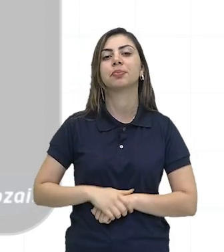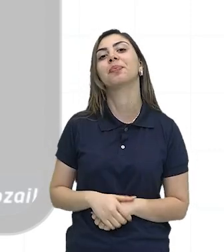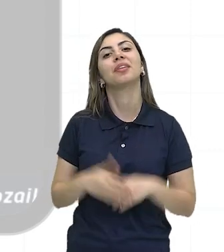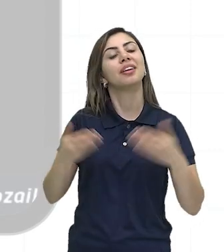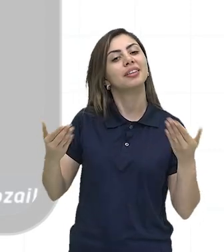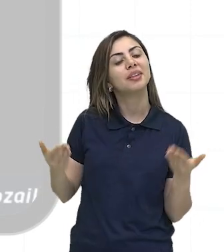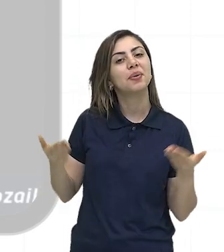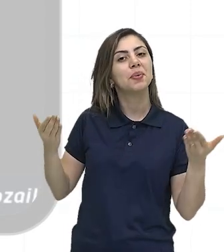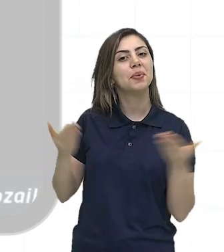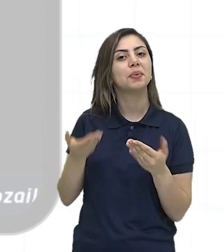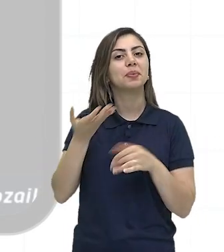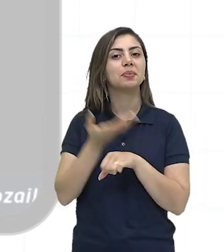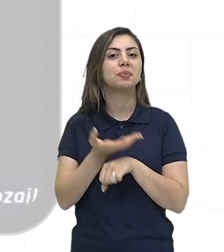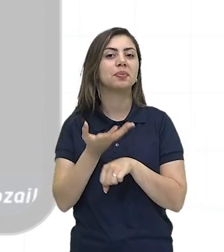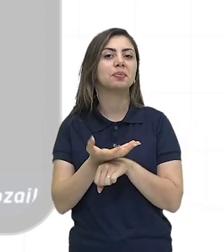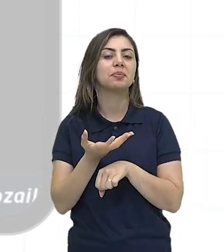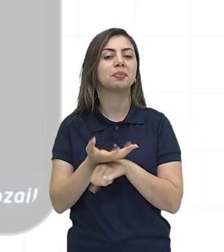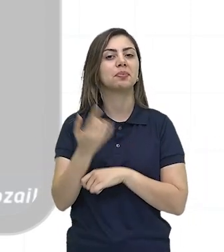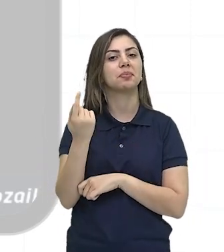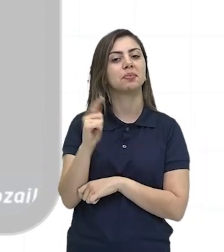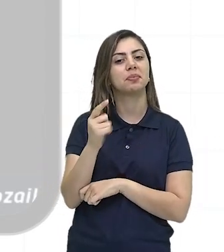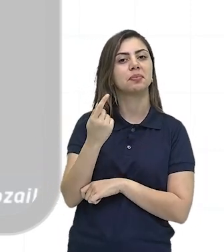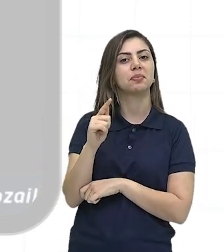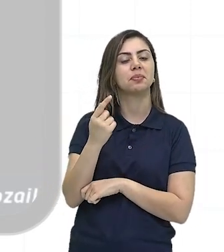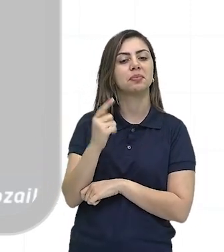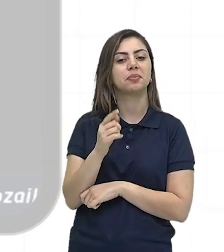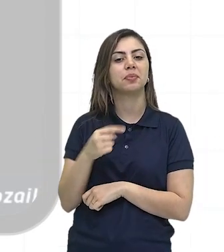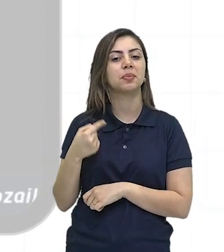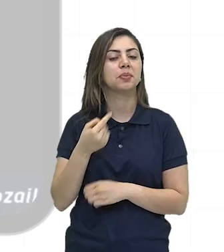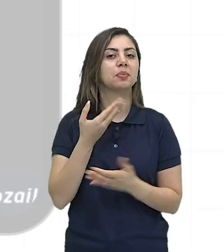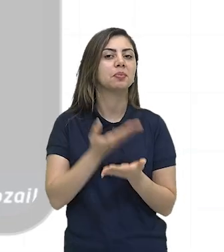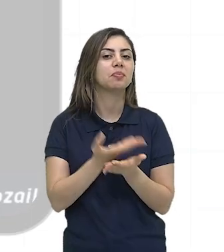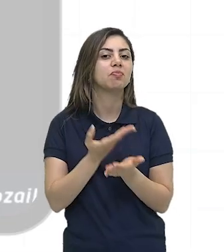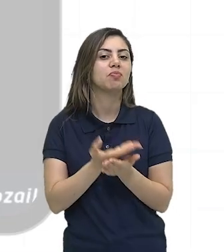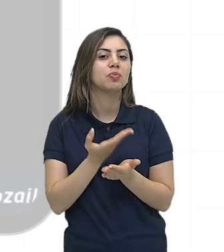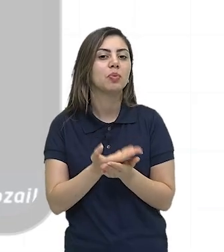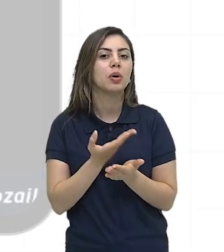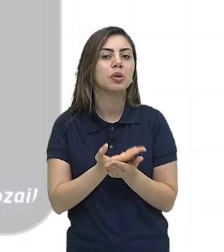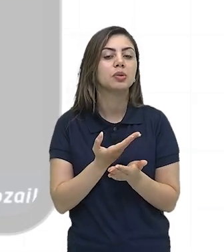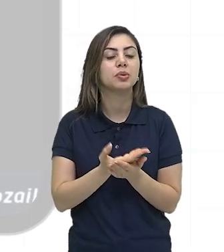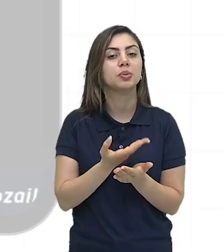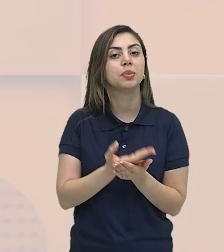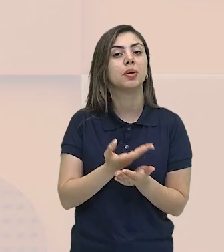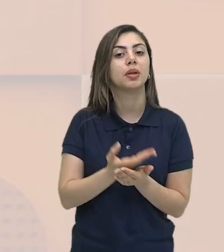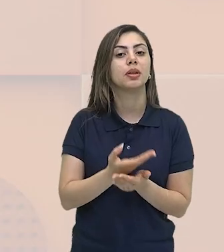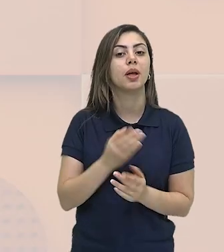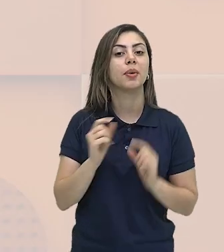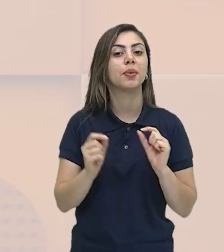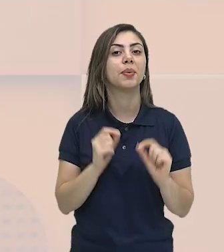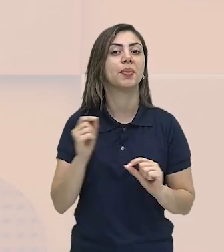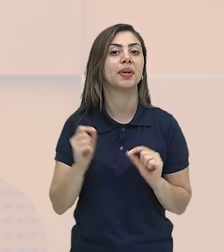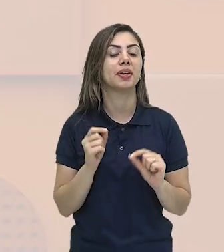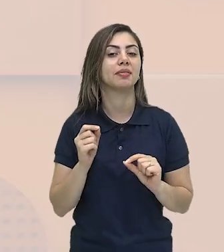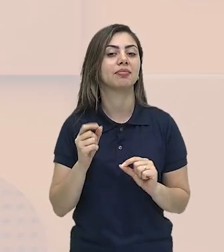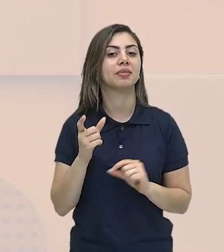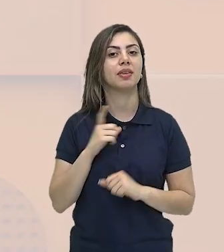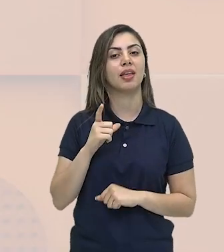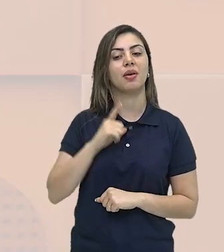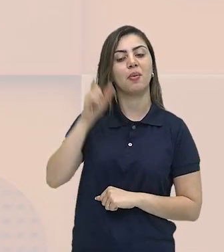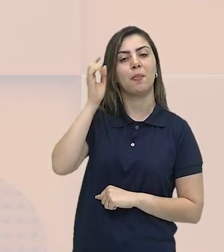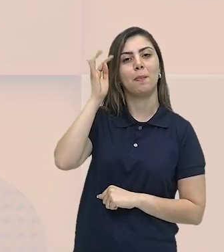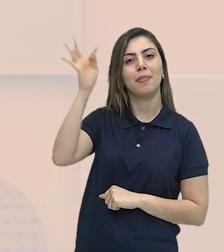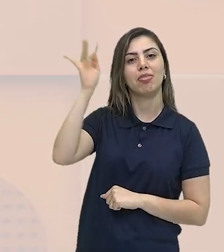Nesta aula de geografia, nós iremos estudar uma das ideias mais fascinantes